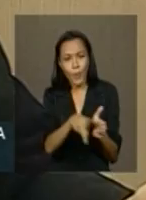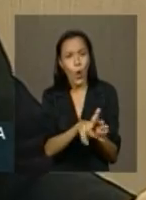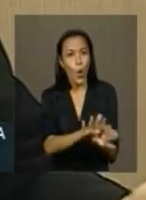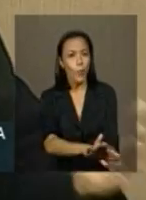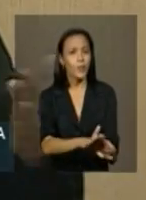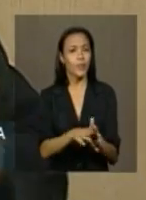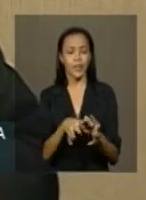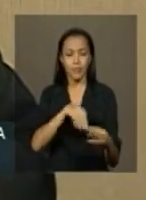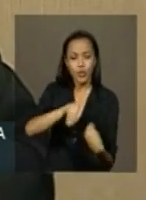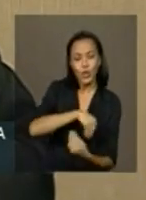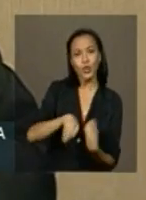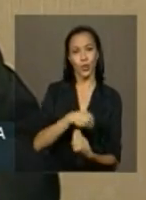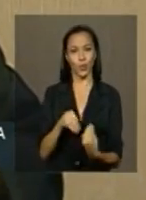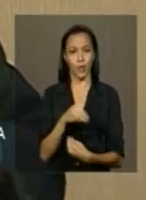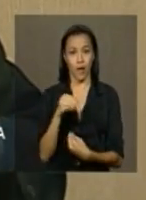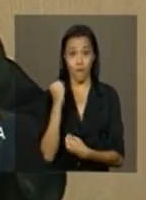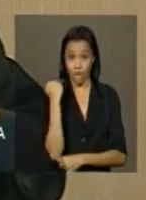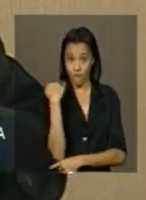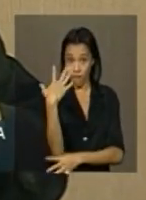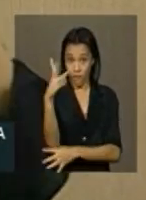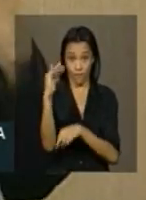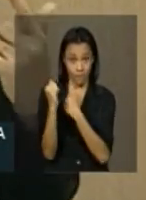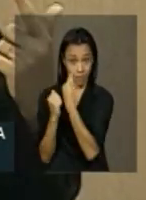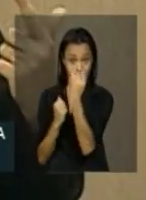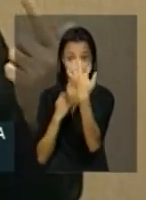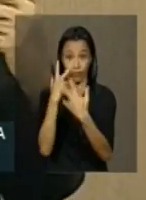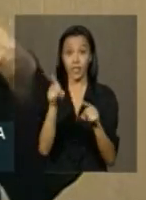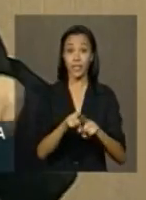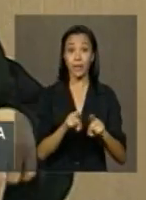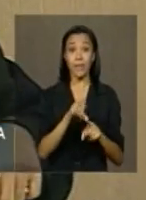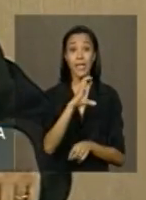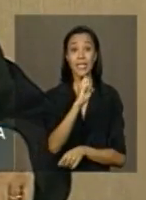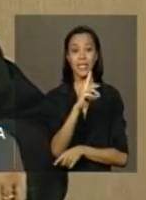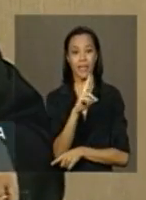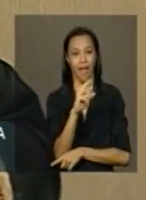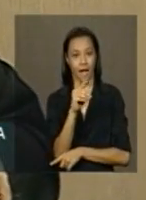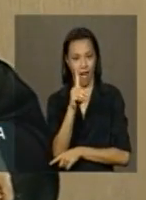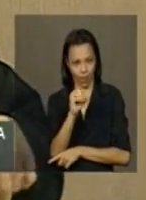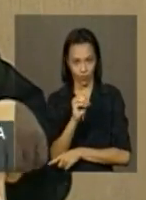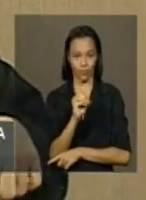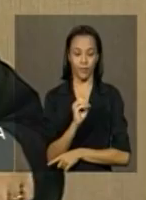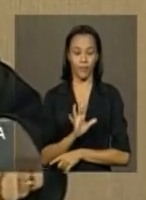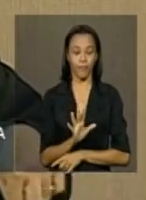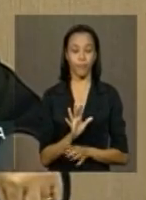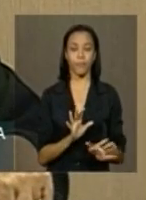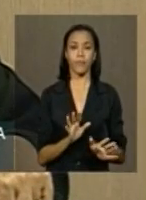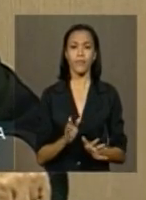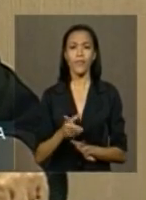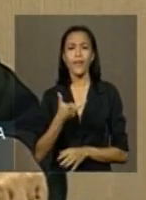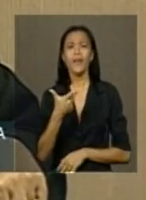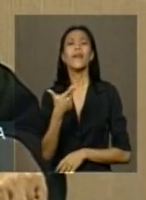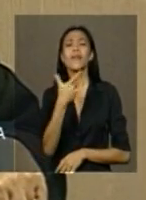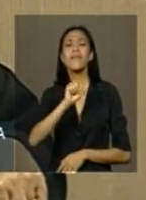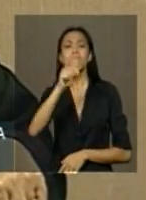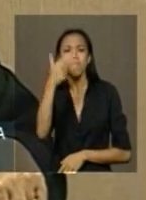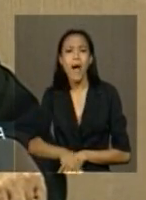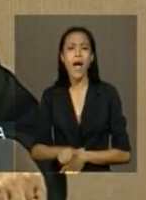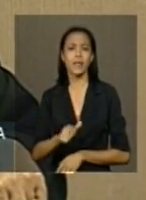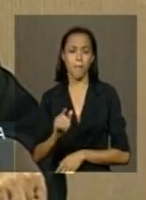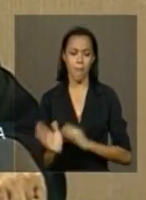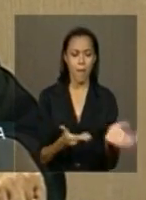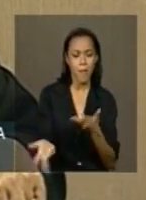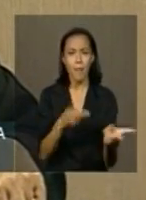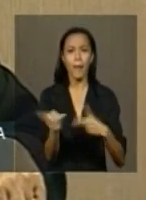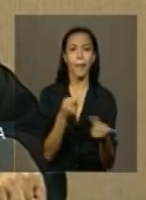mistura Cerrado com o Floresta lembro você que no prodes tá quem mais desmata não é o Mato Grosso é